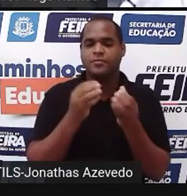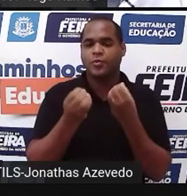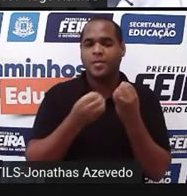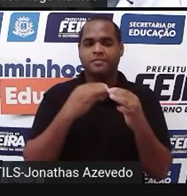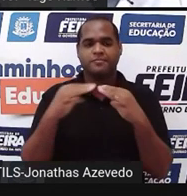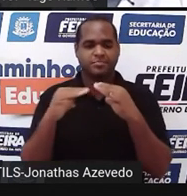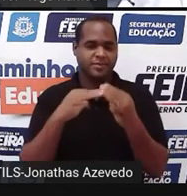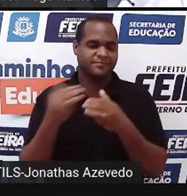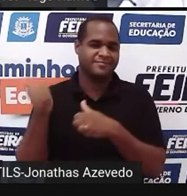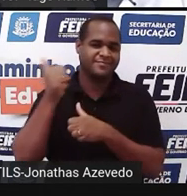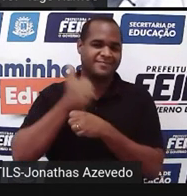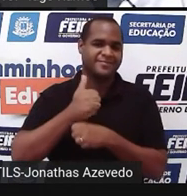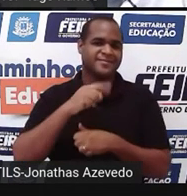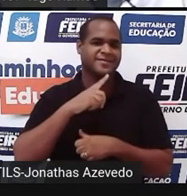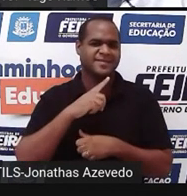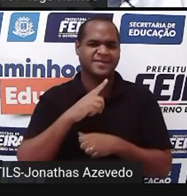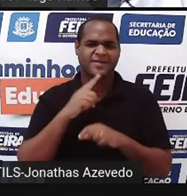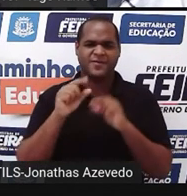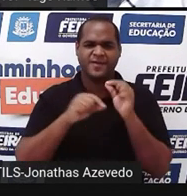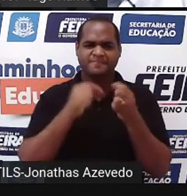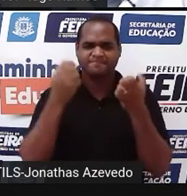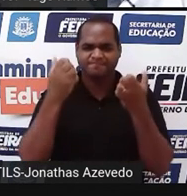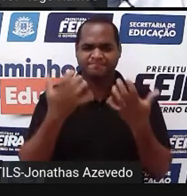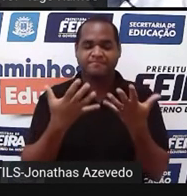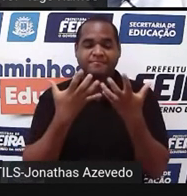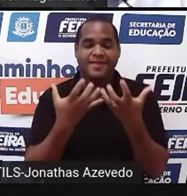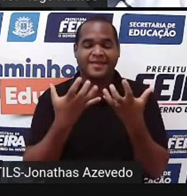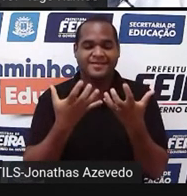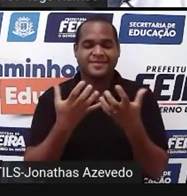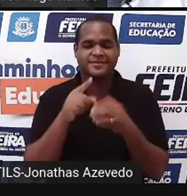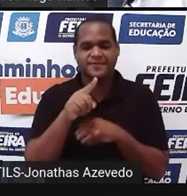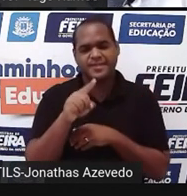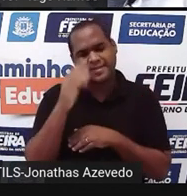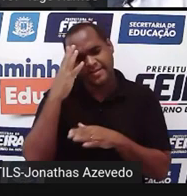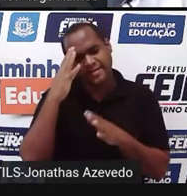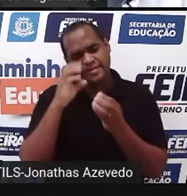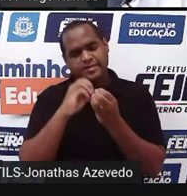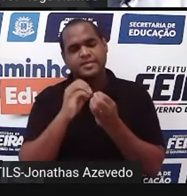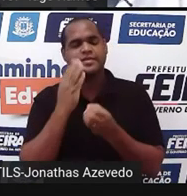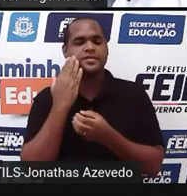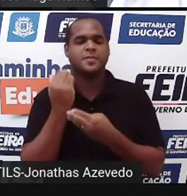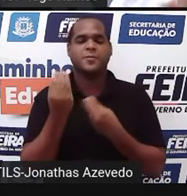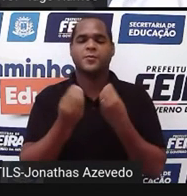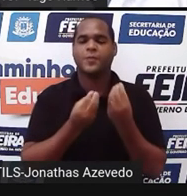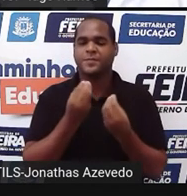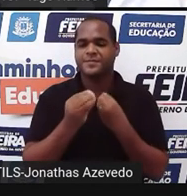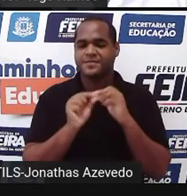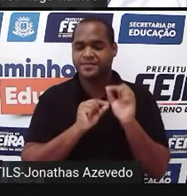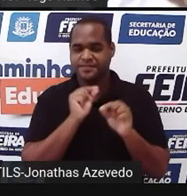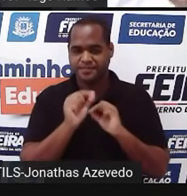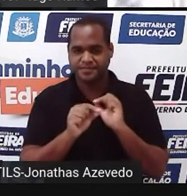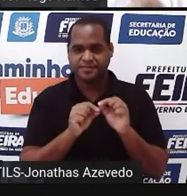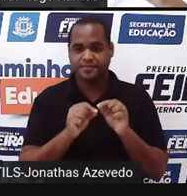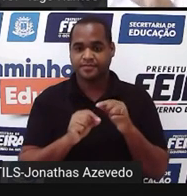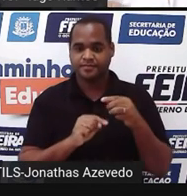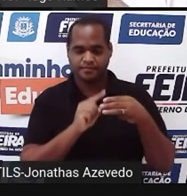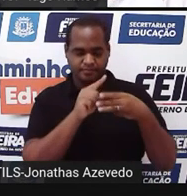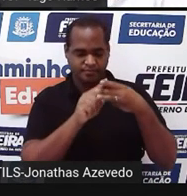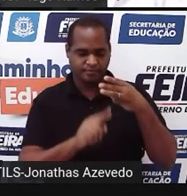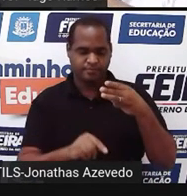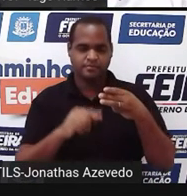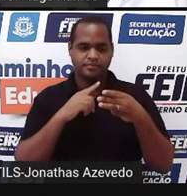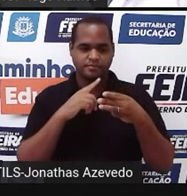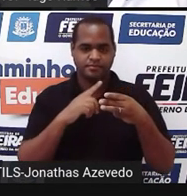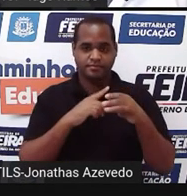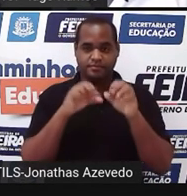da substituição não quer que eu tô querendo até aqui o que a gente ia sabe né Há três maneiras de